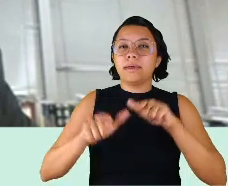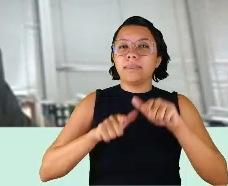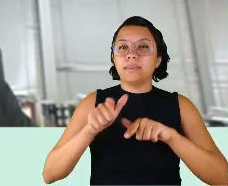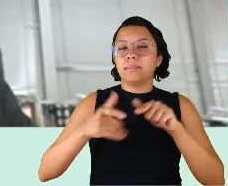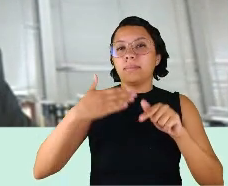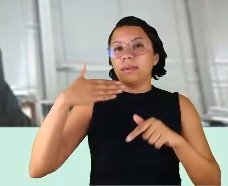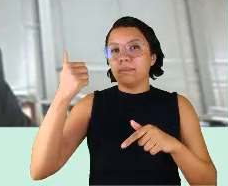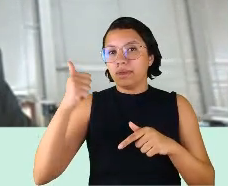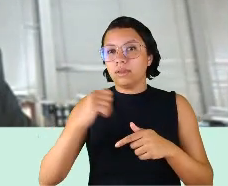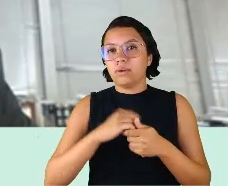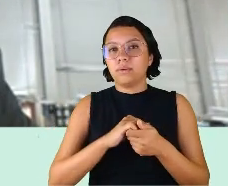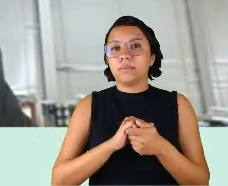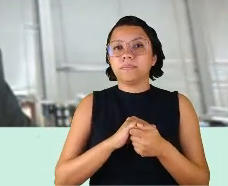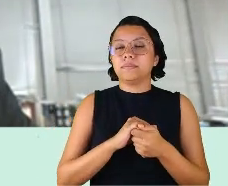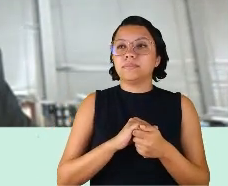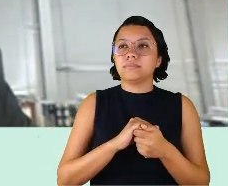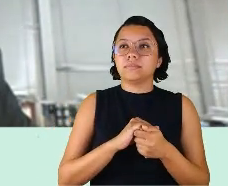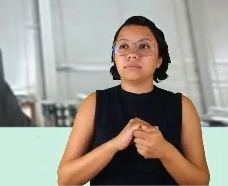produtividade,